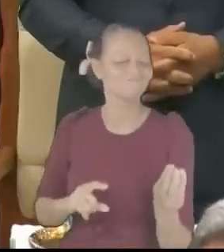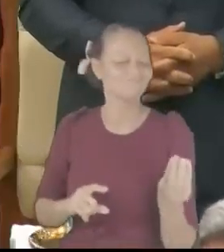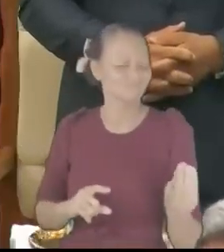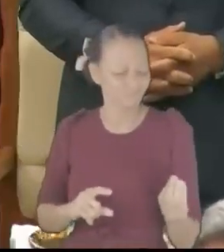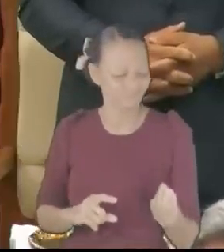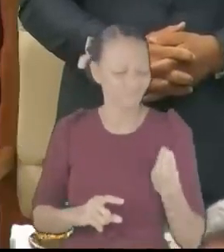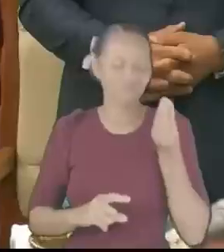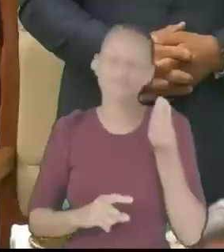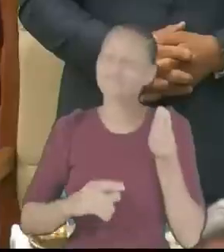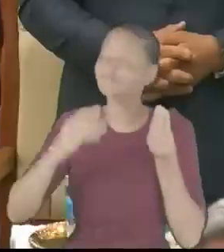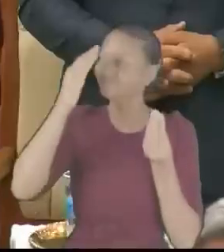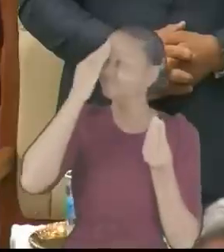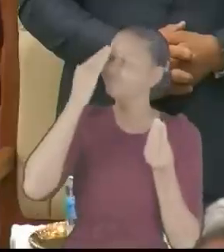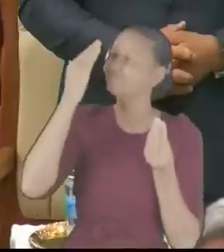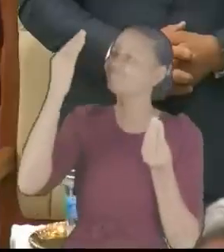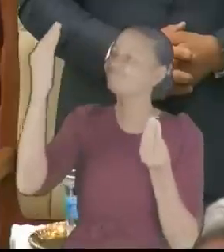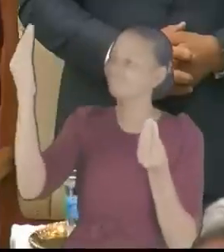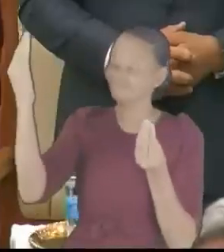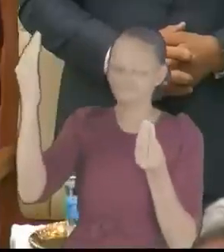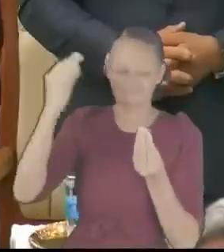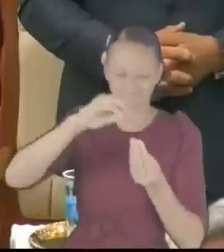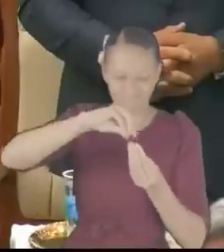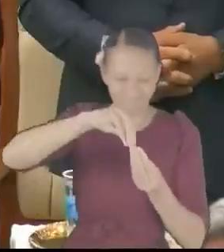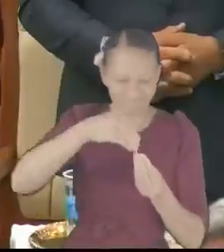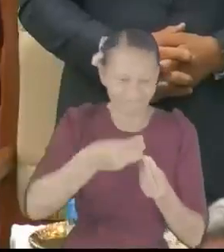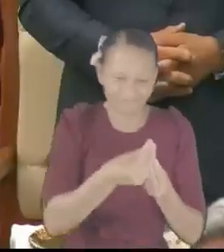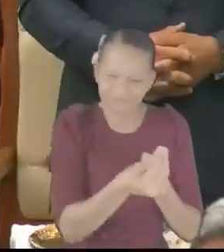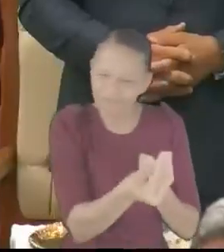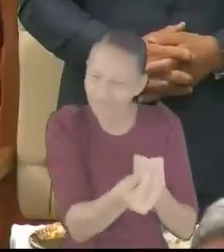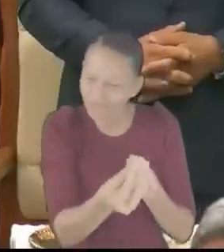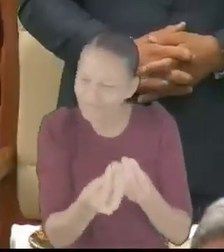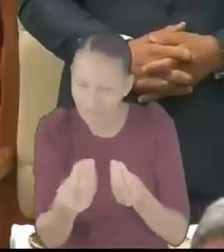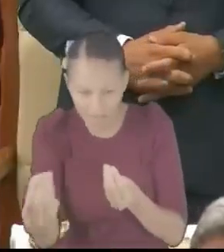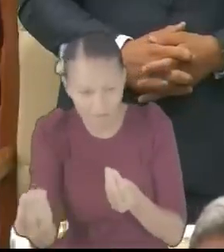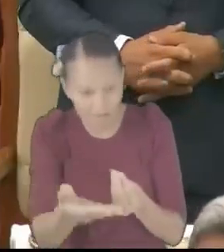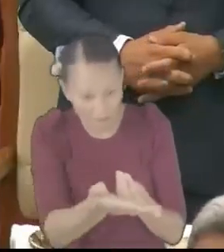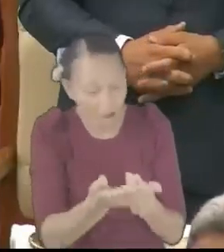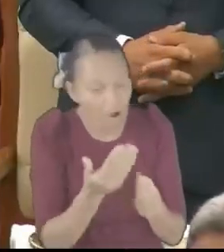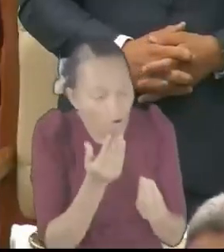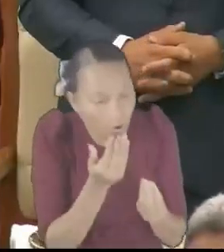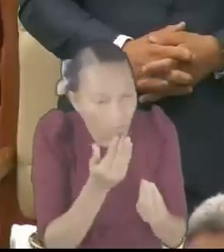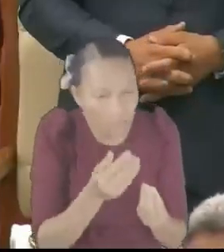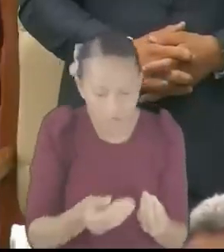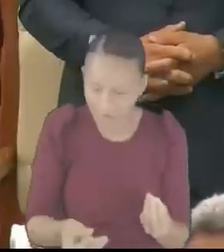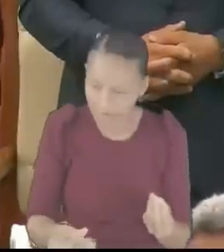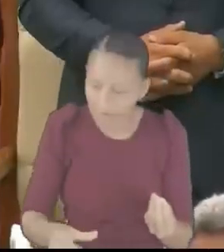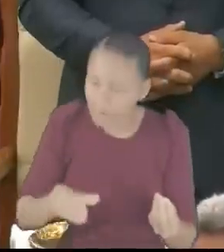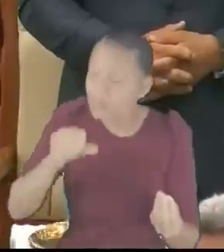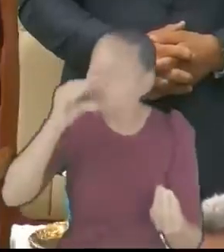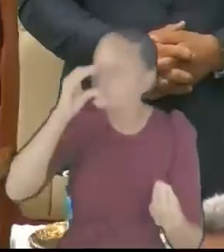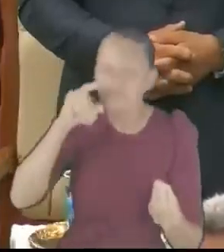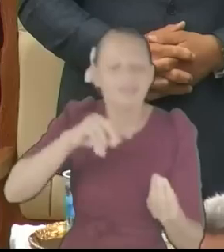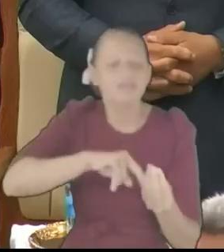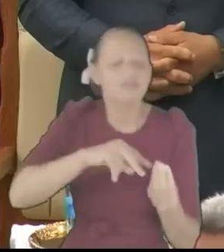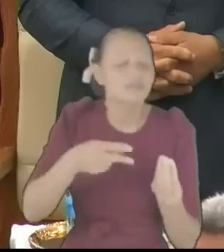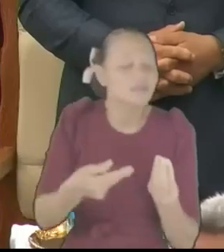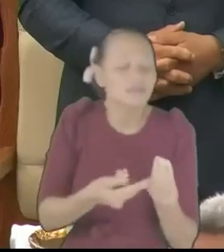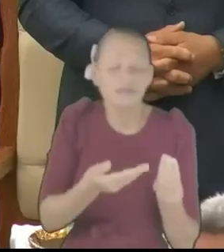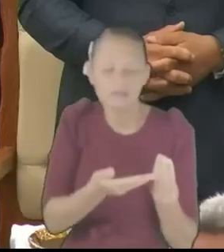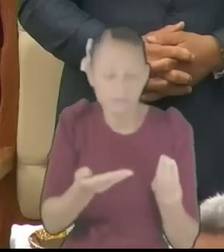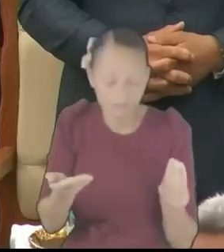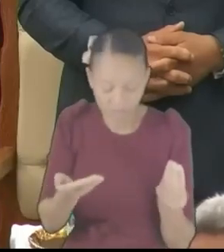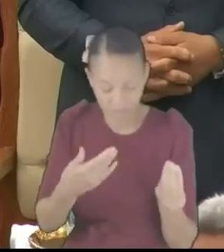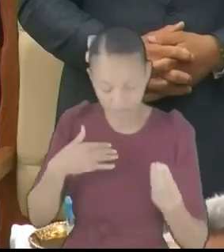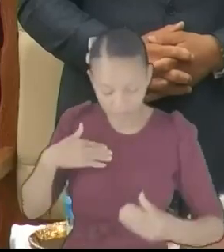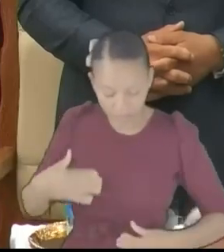graças, o partiu e o deu aos seus discípulos, dizendo: tomai e comei todos vós, isto é meu corpo, que é partido